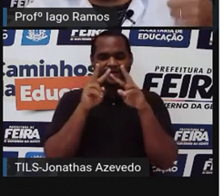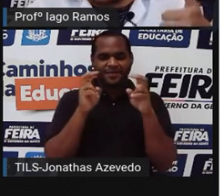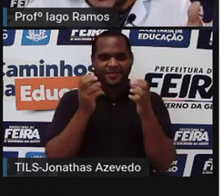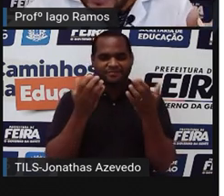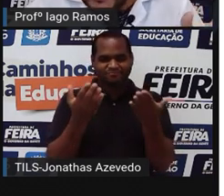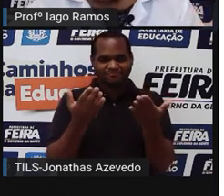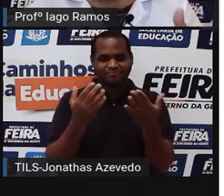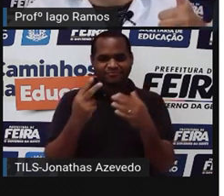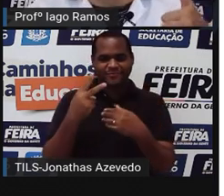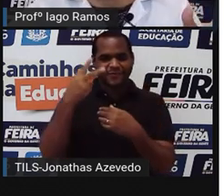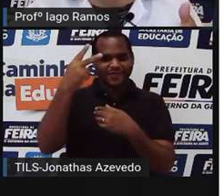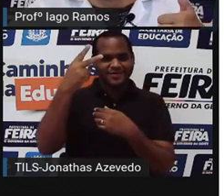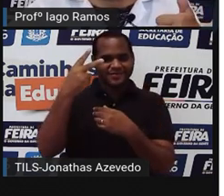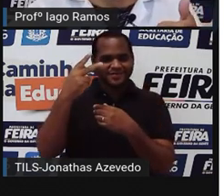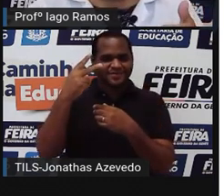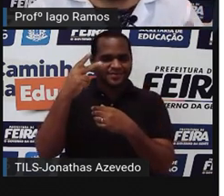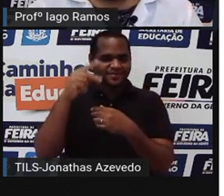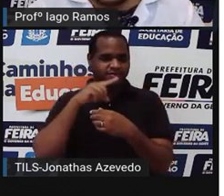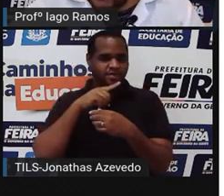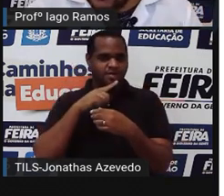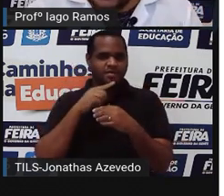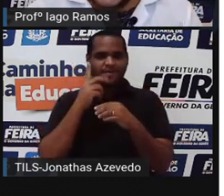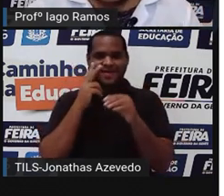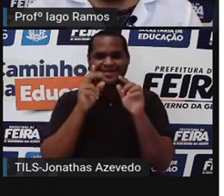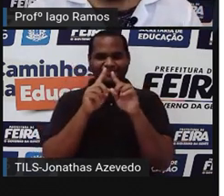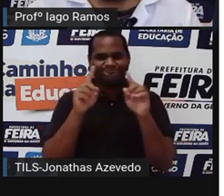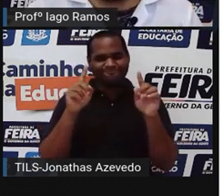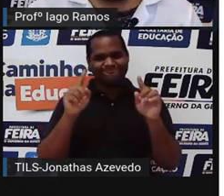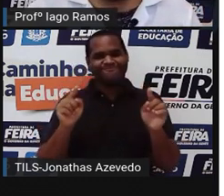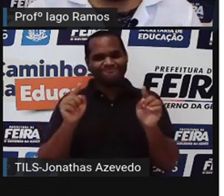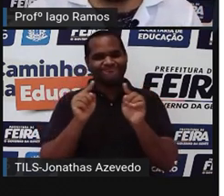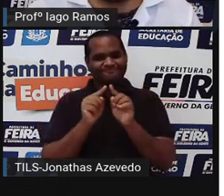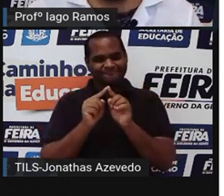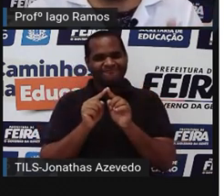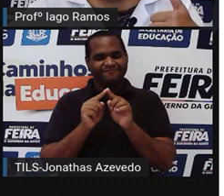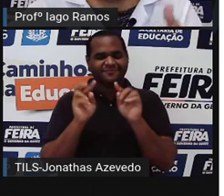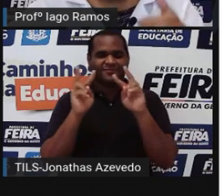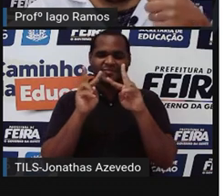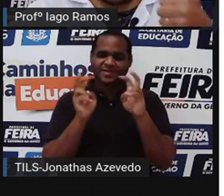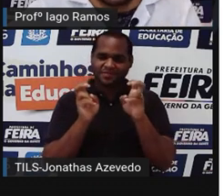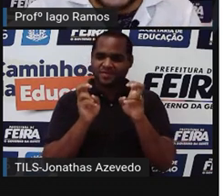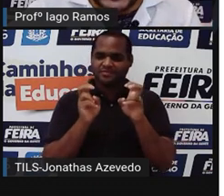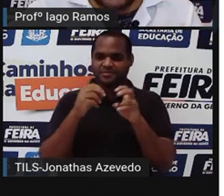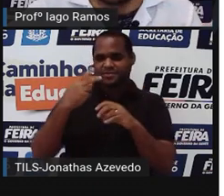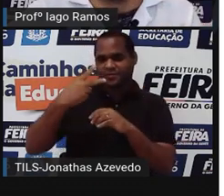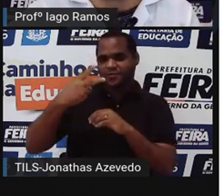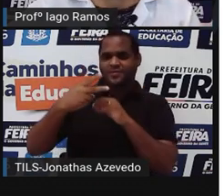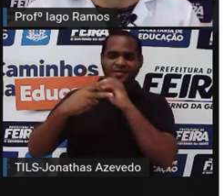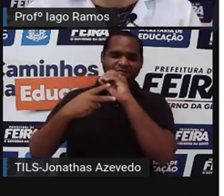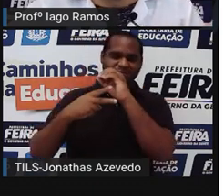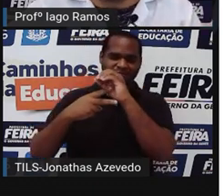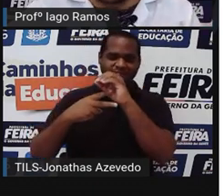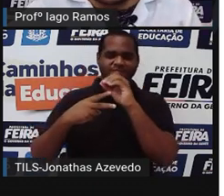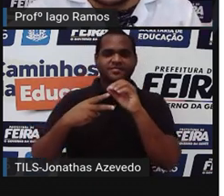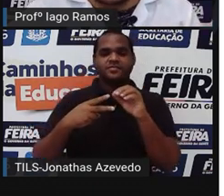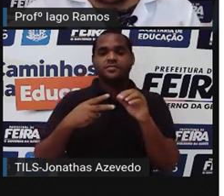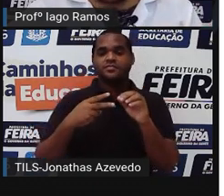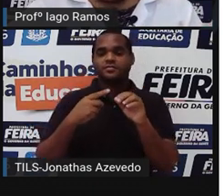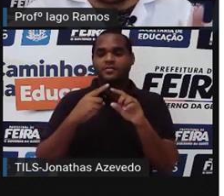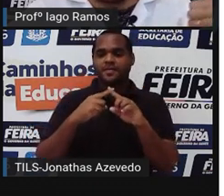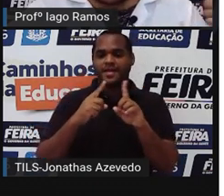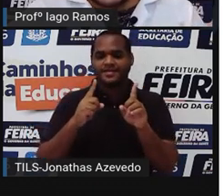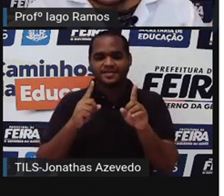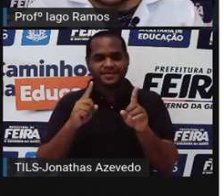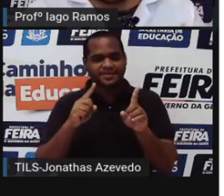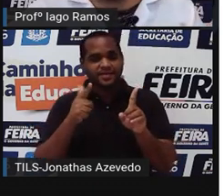elevado a 2, que é o termo quadrático, a gente chama assim, tá bom? É o termo de segundo grau. Mas,